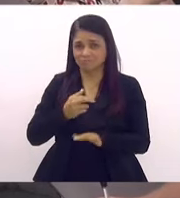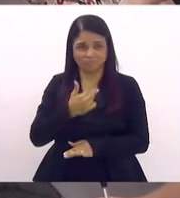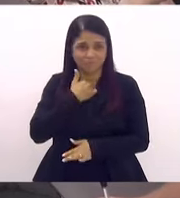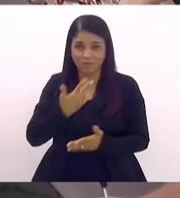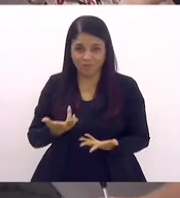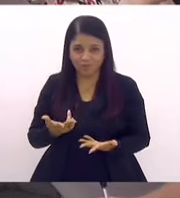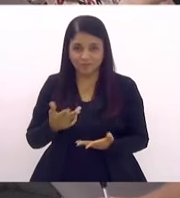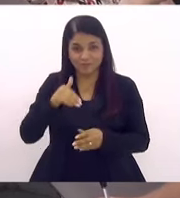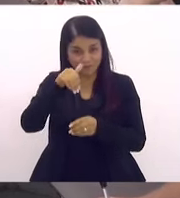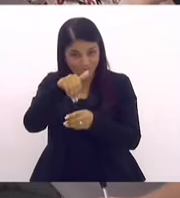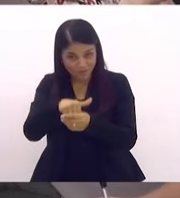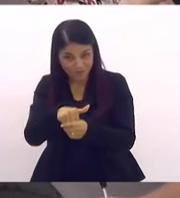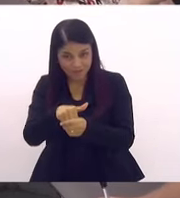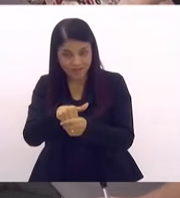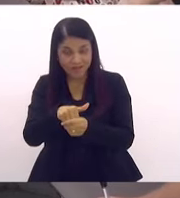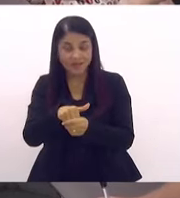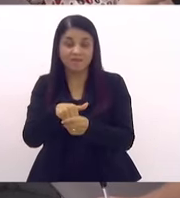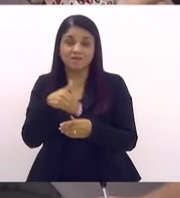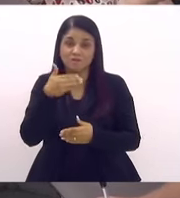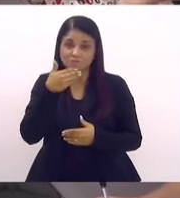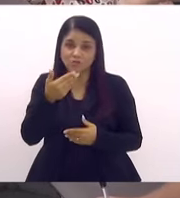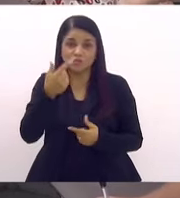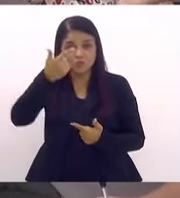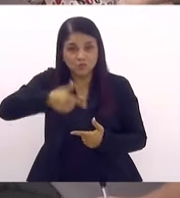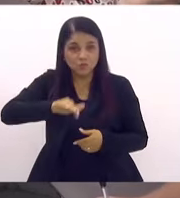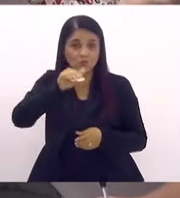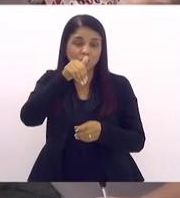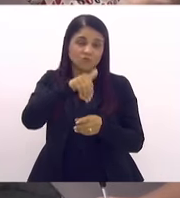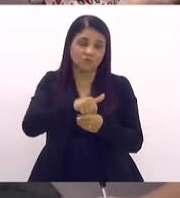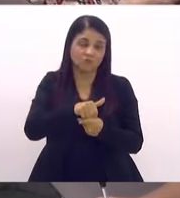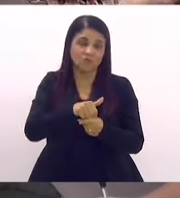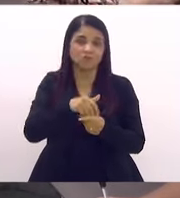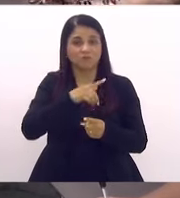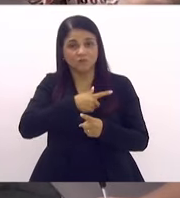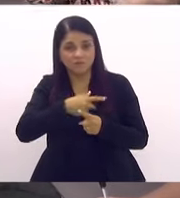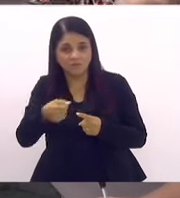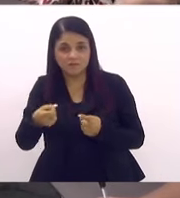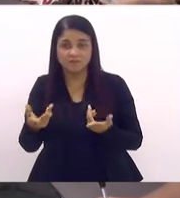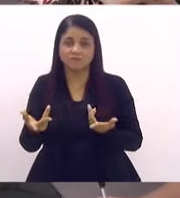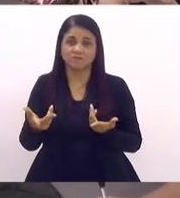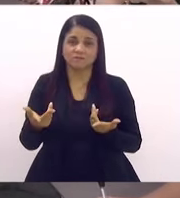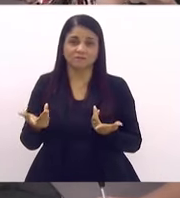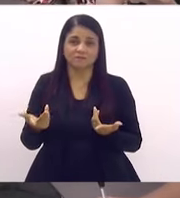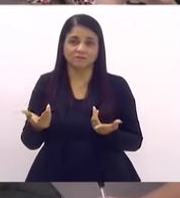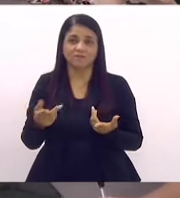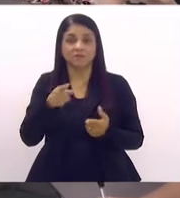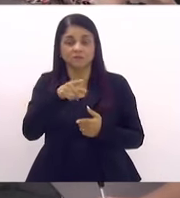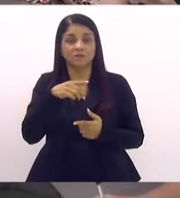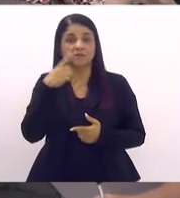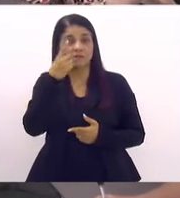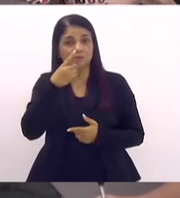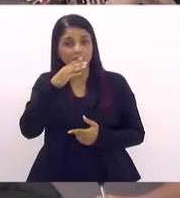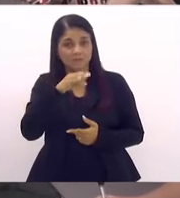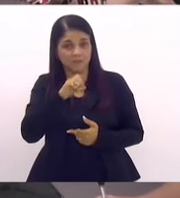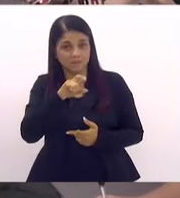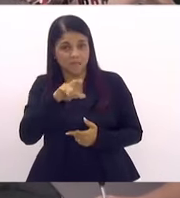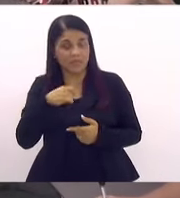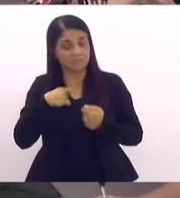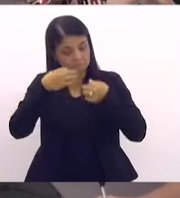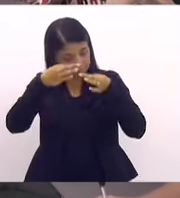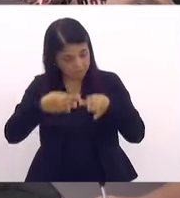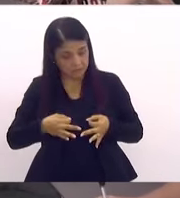tem que designar um relator, um voto novo, designar um relator do vencido e por aí vai. A deputada Célia fez o dever de